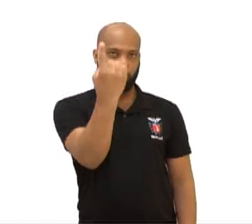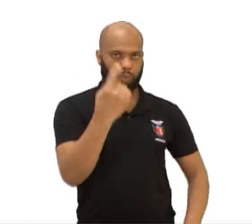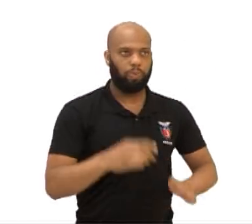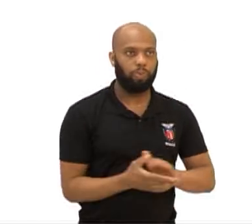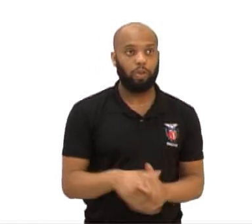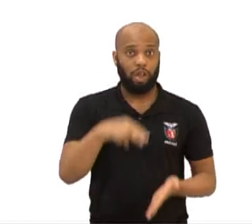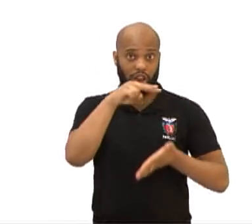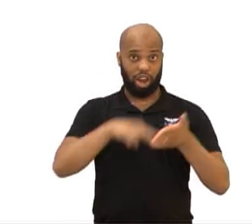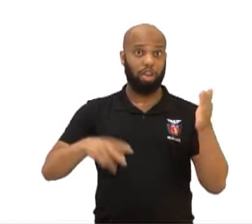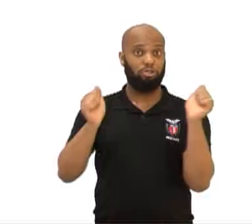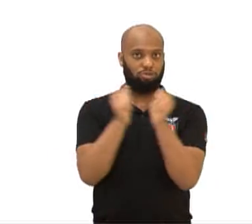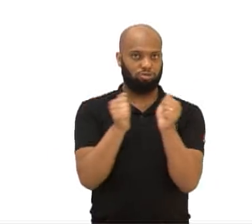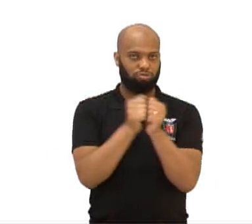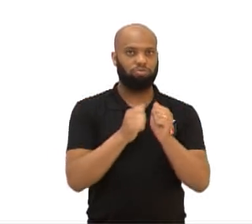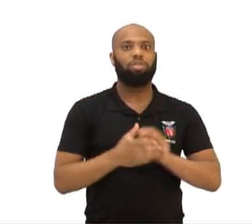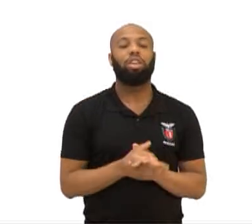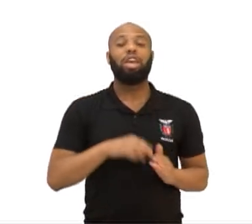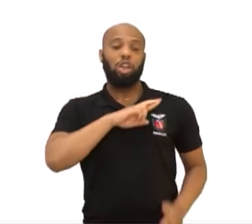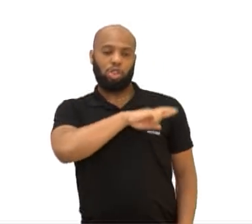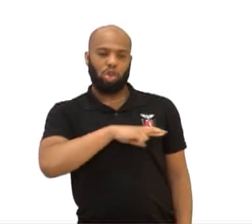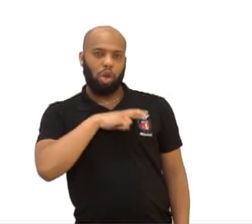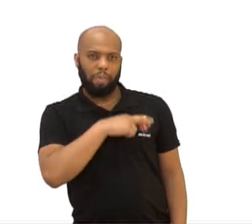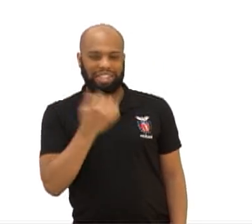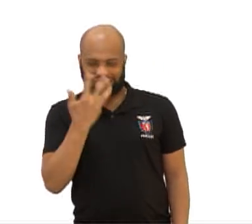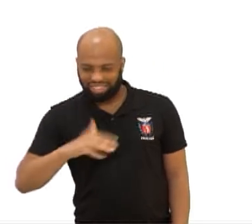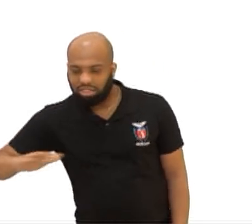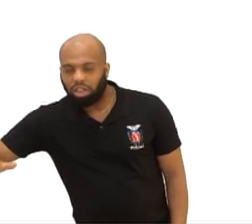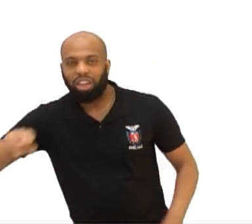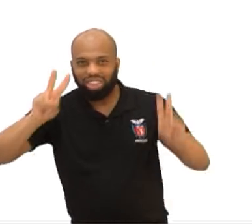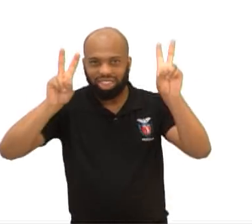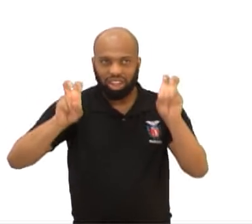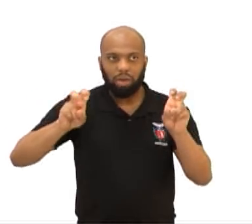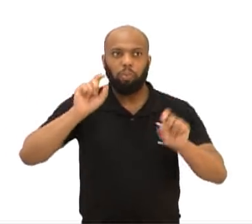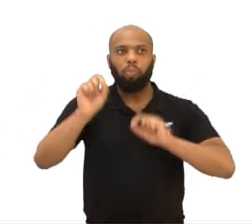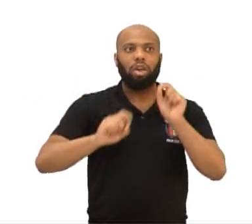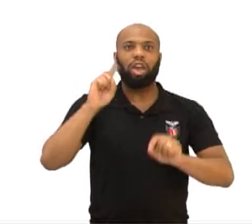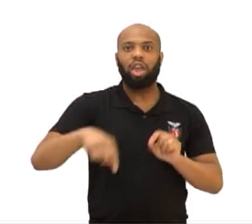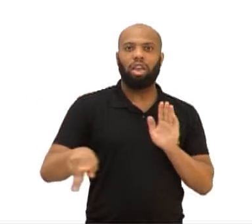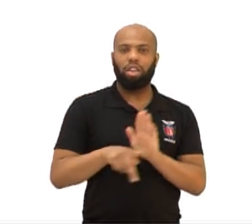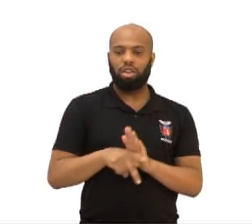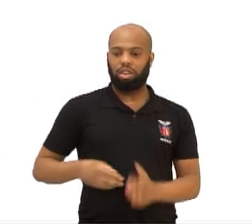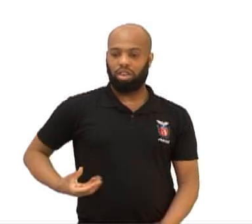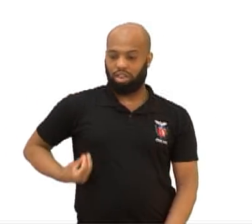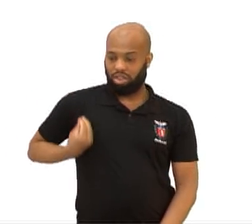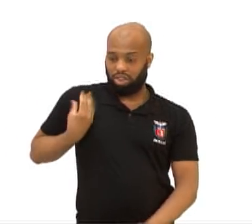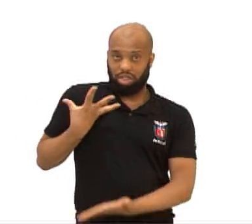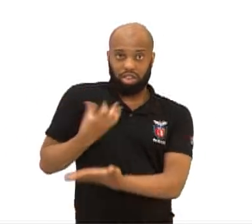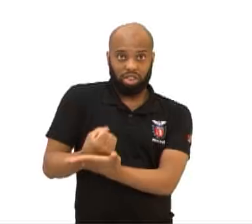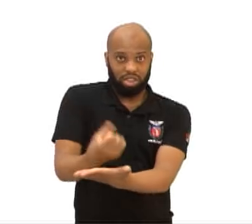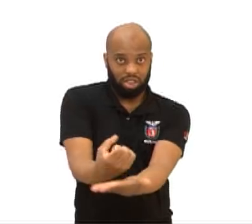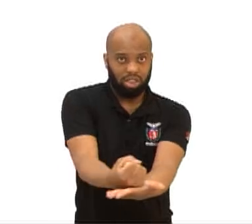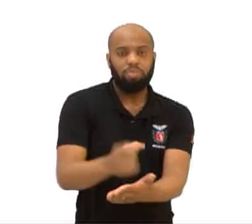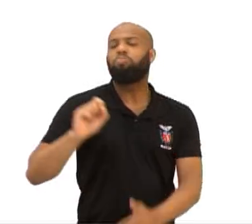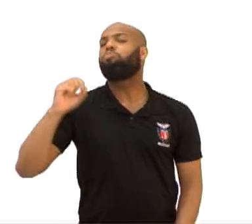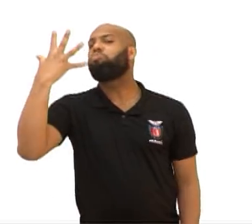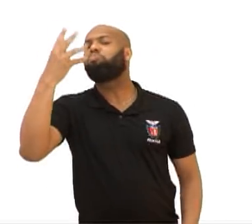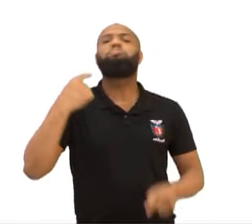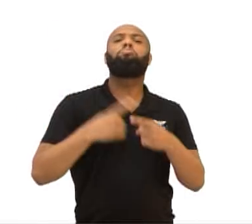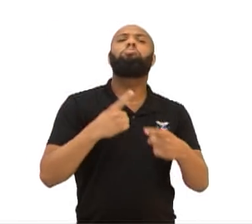aqui o enunciado. O romance Infância é considerado uma autobiografia. Isso ocorre